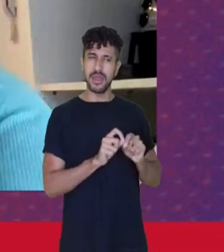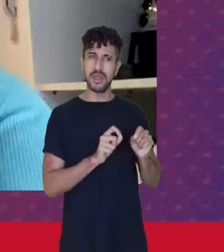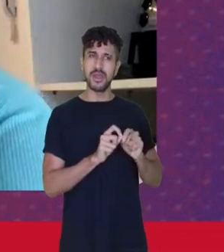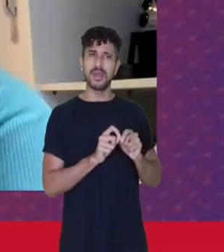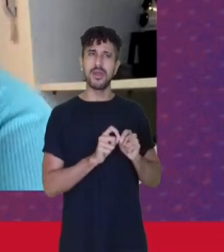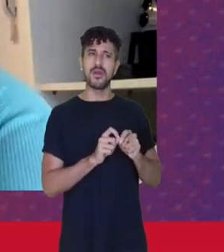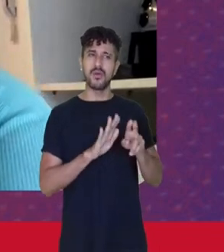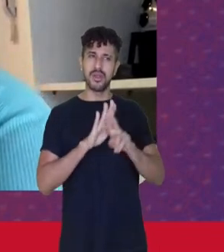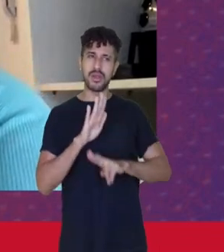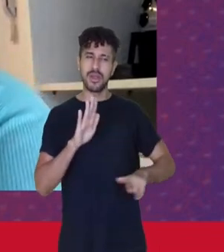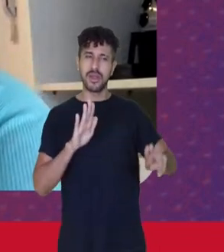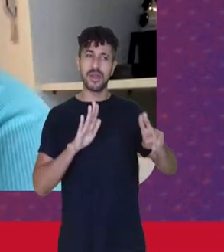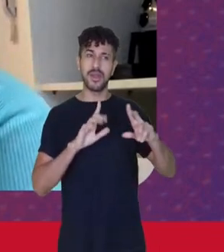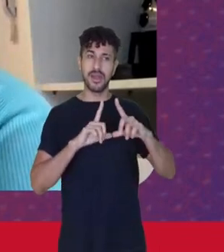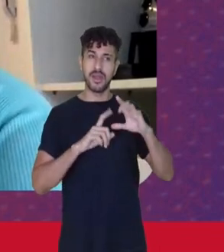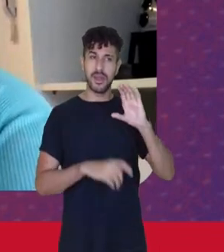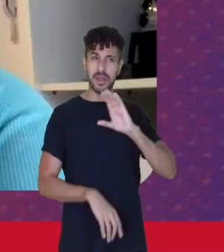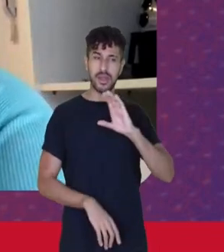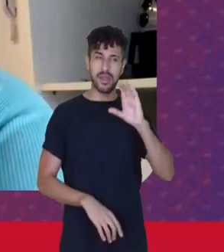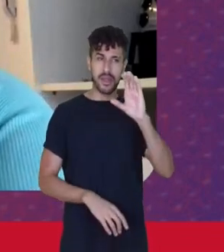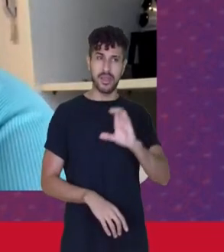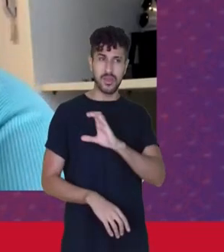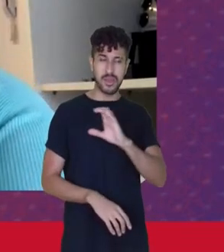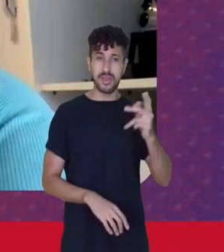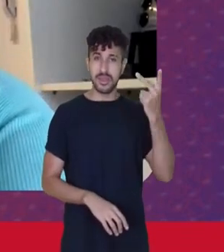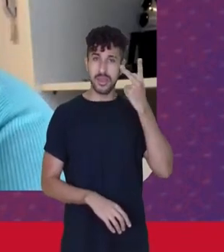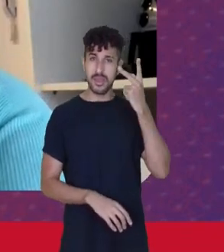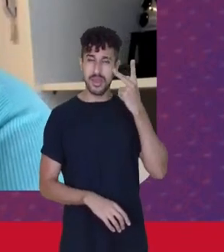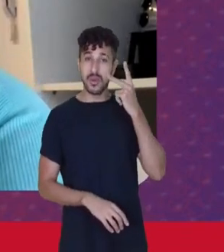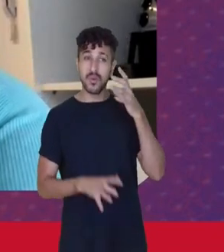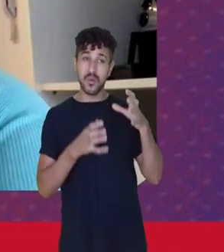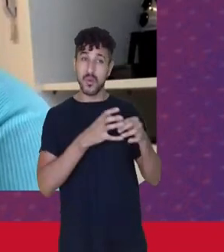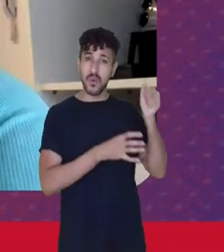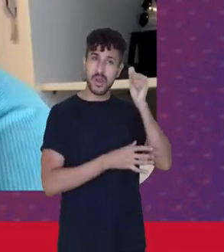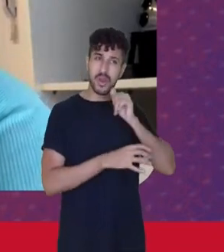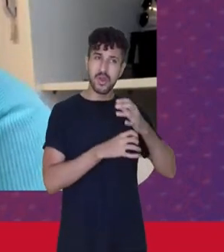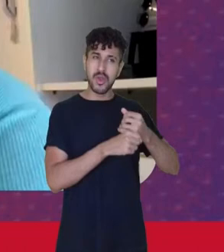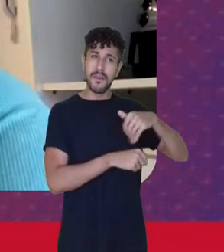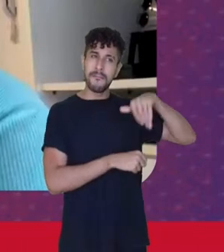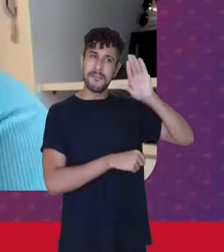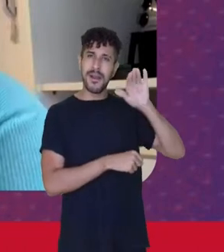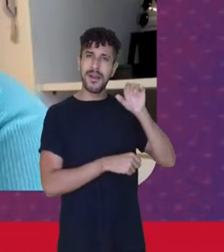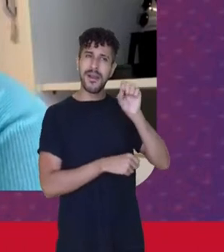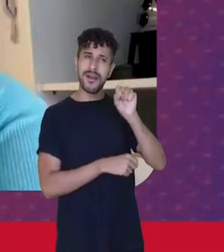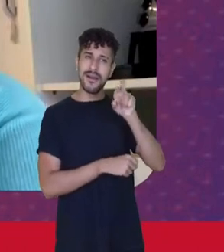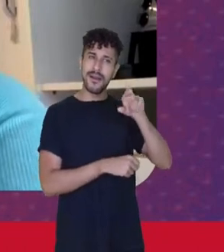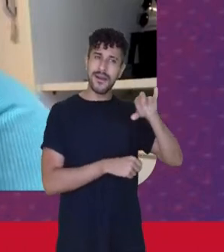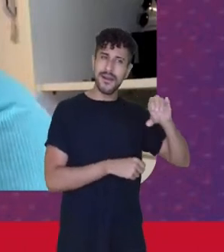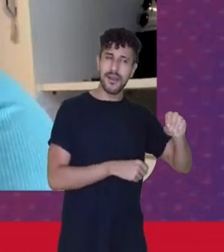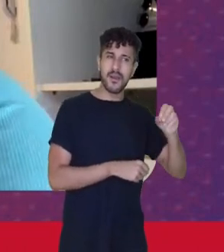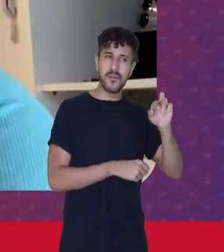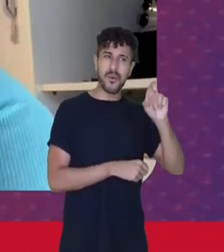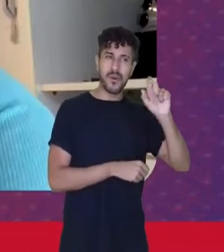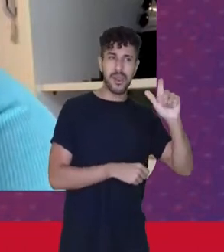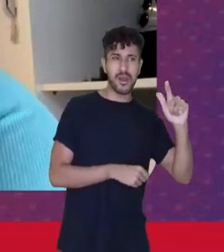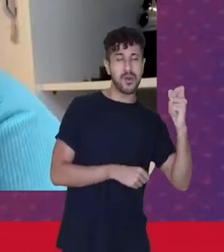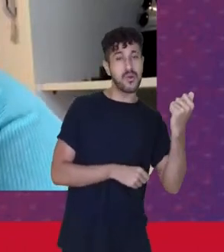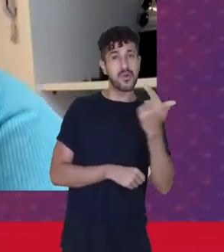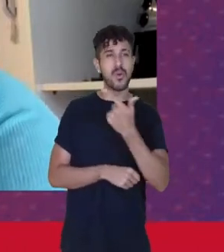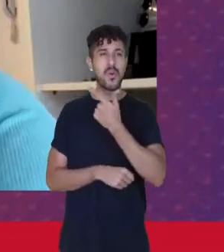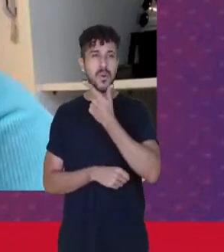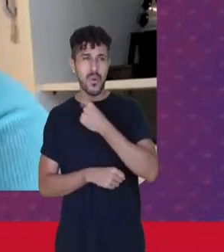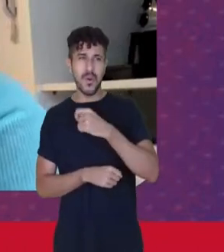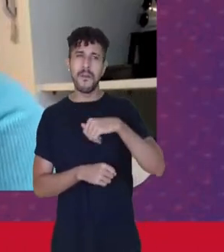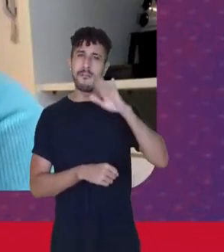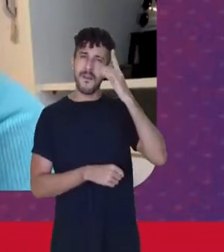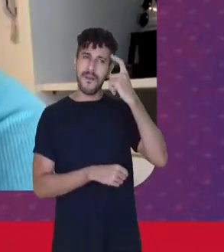Pontifícia Universidade Católica de São Paulo, que as mulheres são mais assediadas moralmente que os homens, né, sofrem